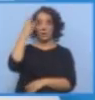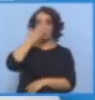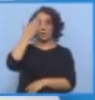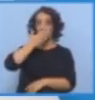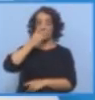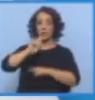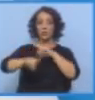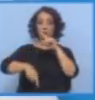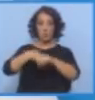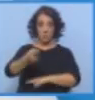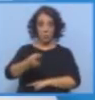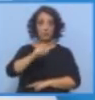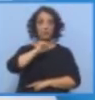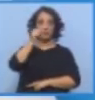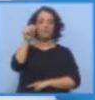morto, ressuscitará.